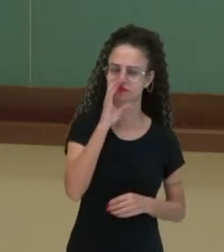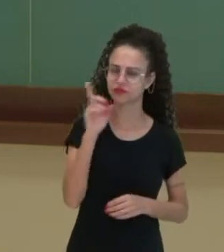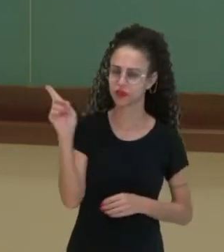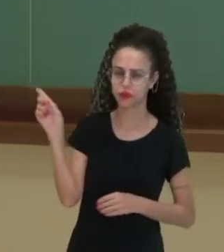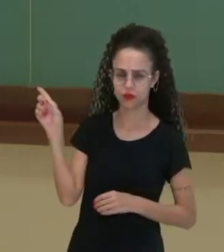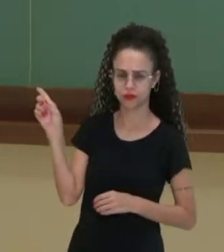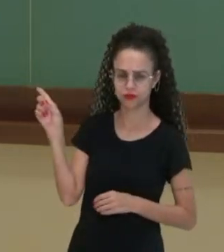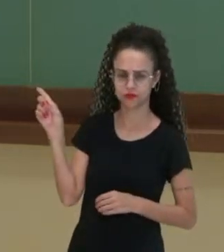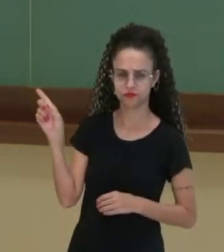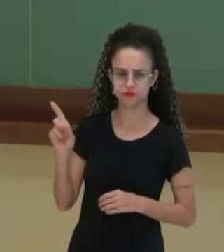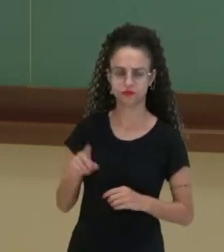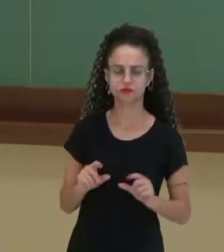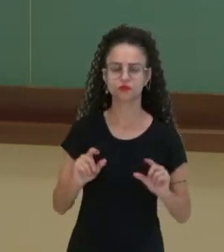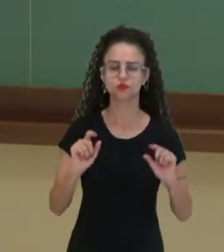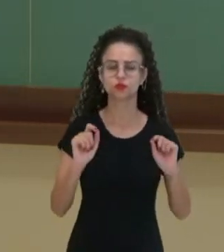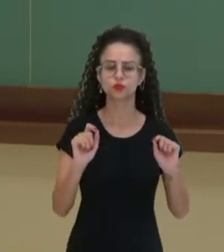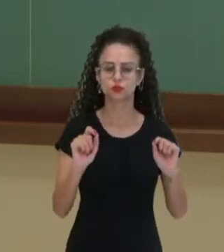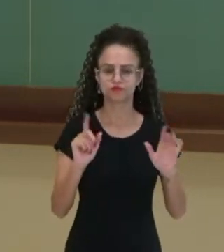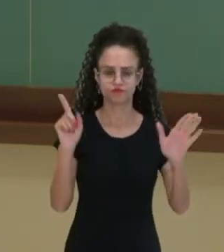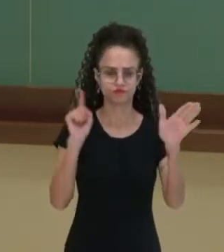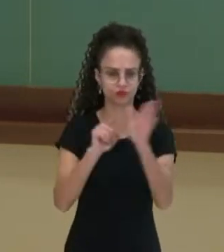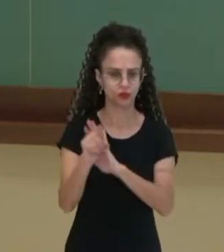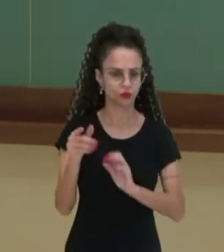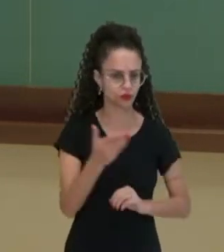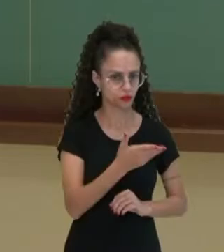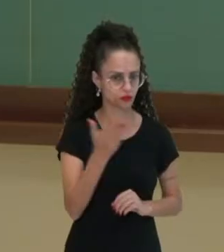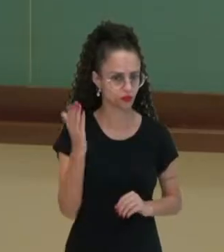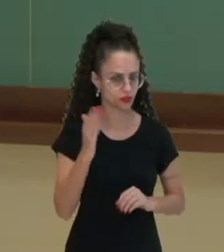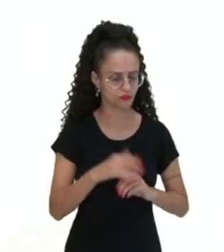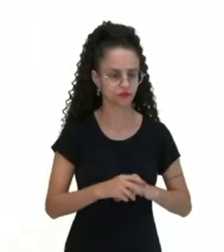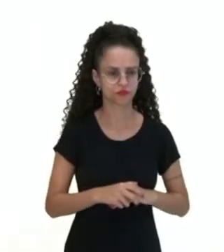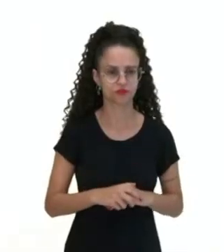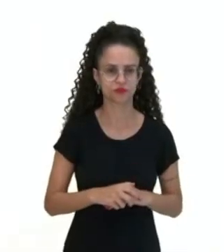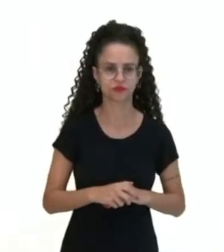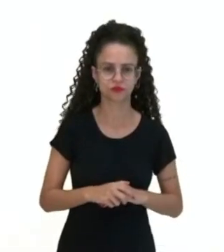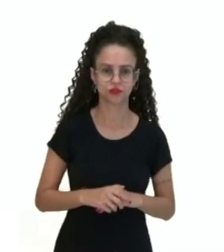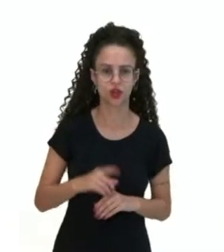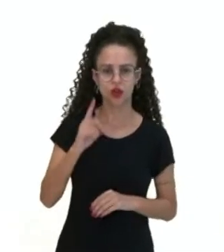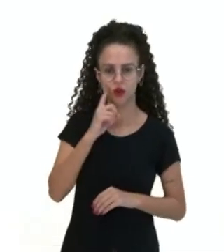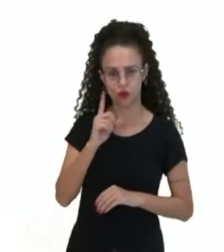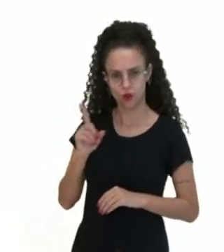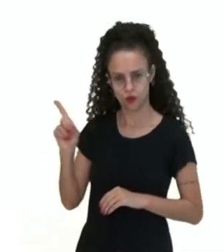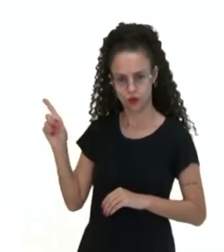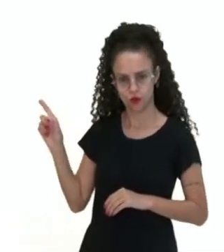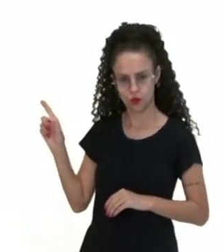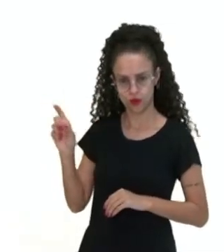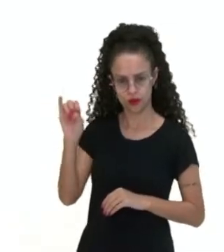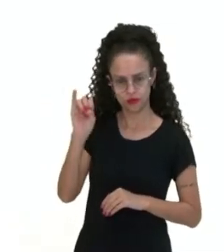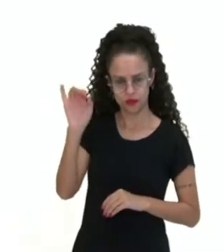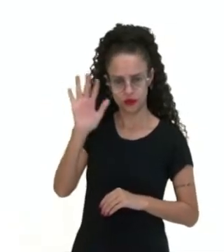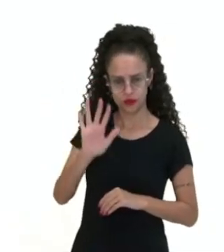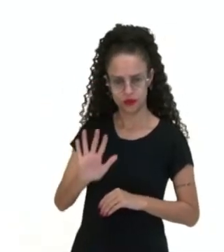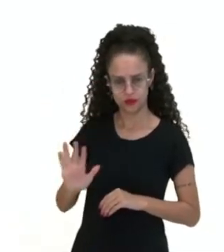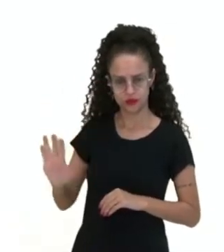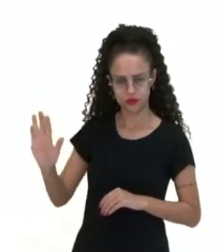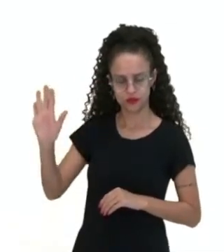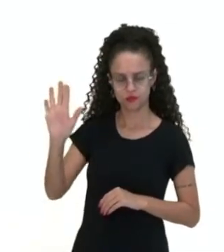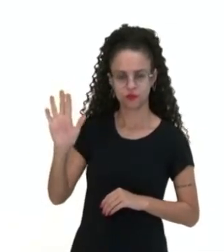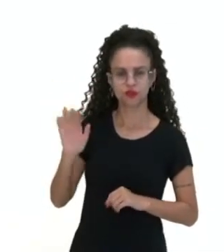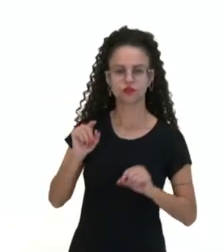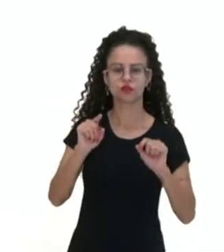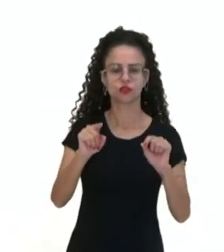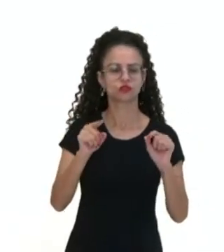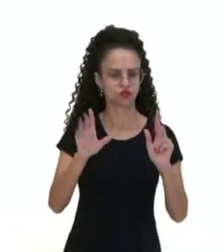aqui comigo. E eu quero deixar uma pergunta aqui para você. Olhando essa imagem, observando ela, porque você